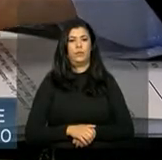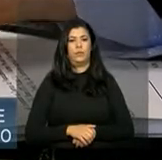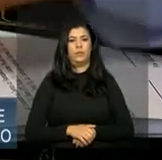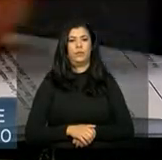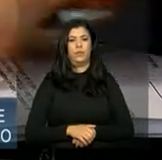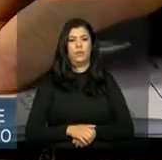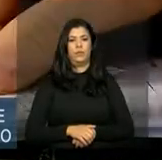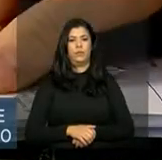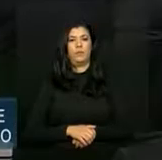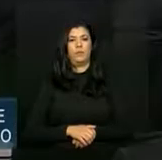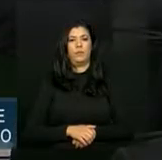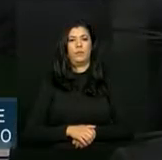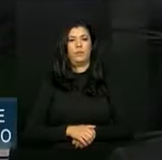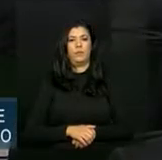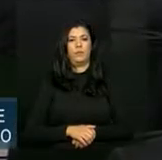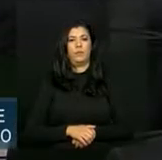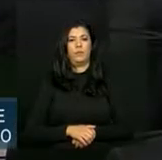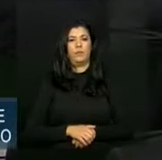G1